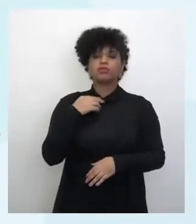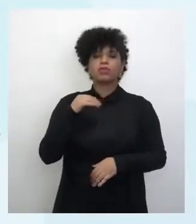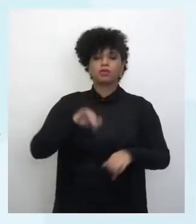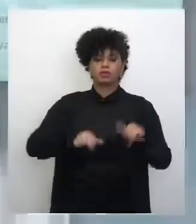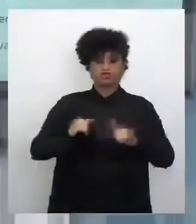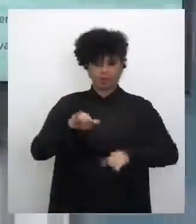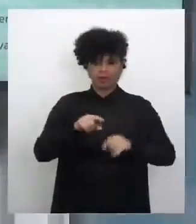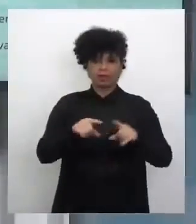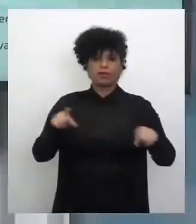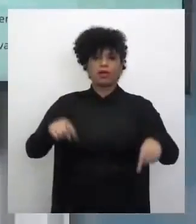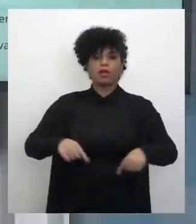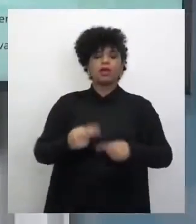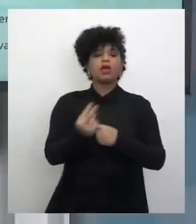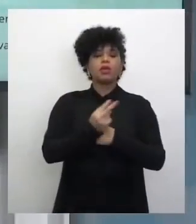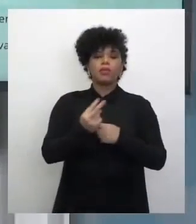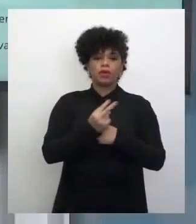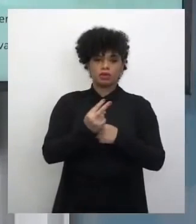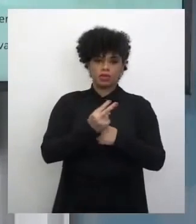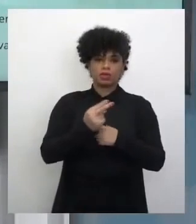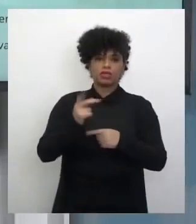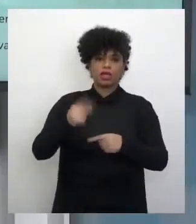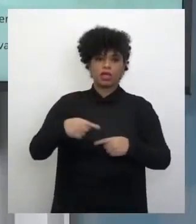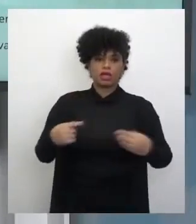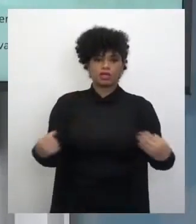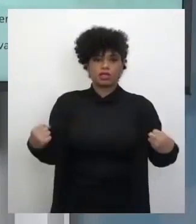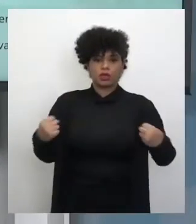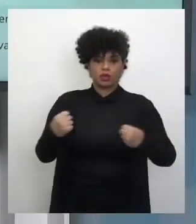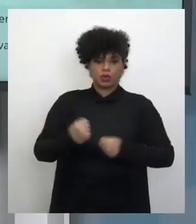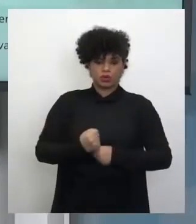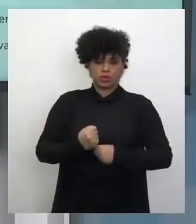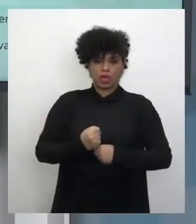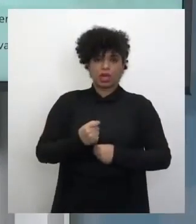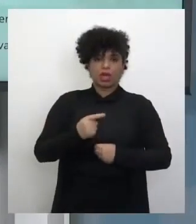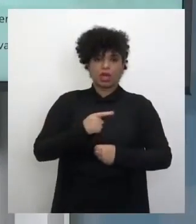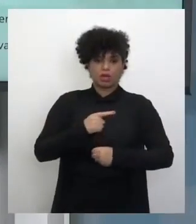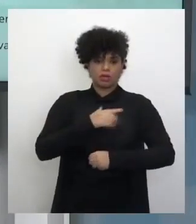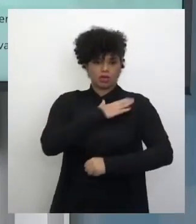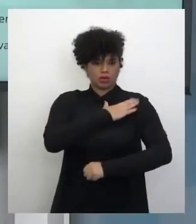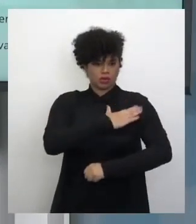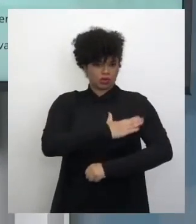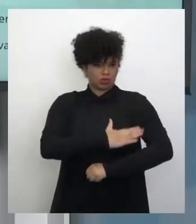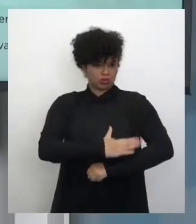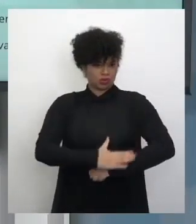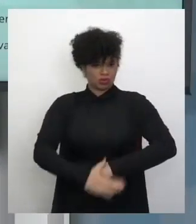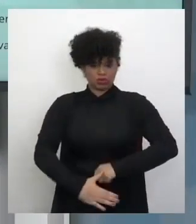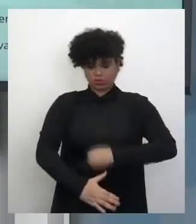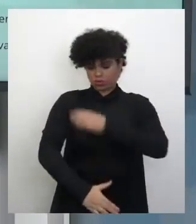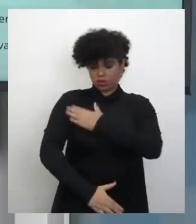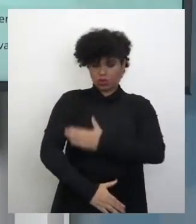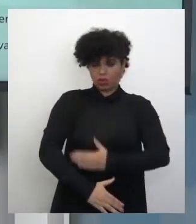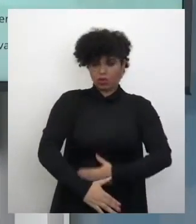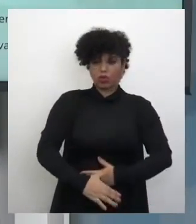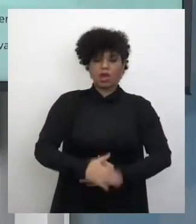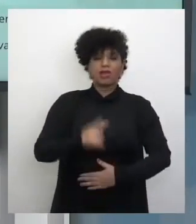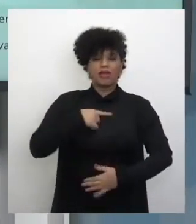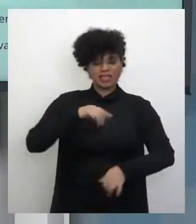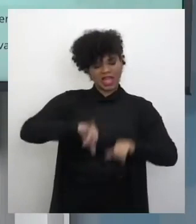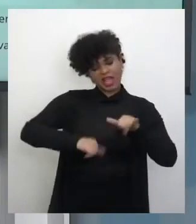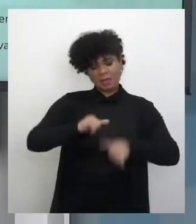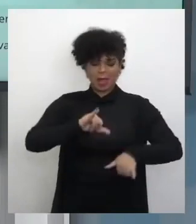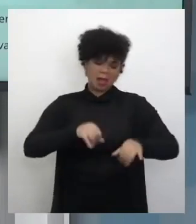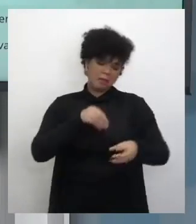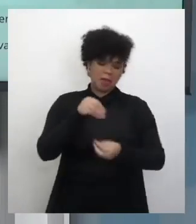o jaleco ele protege se caso respingue algo na sua roupa. Por exemplo, um ácido respinga na sua